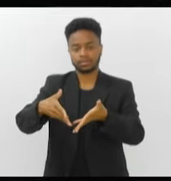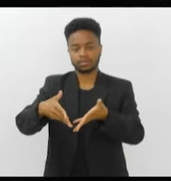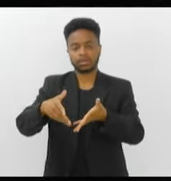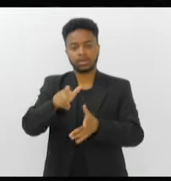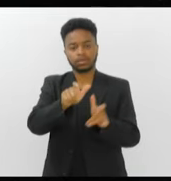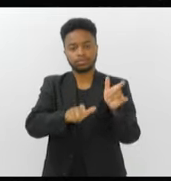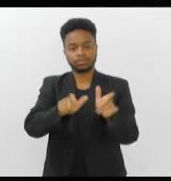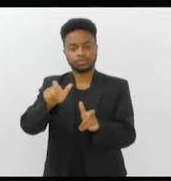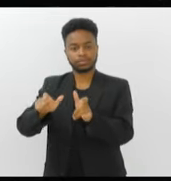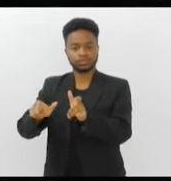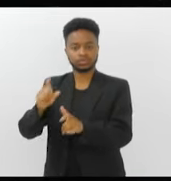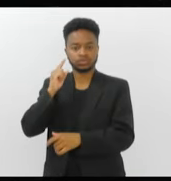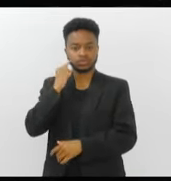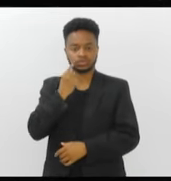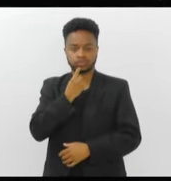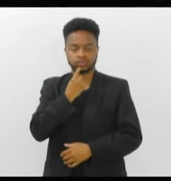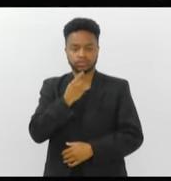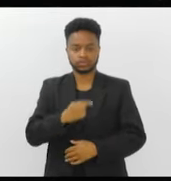aos deficientes